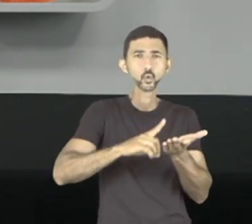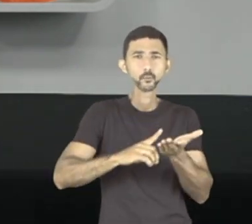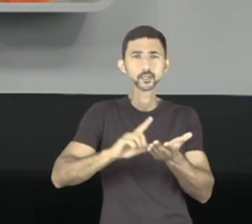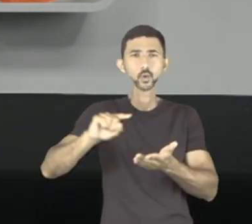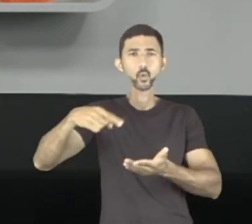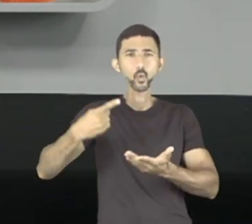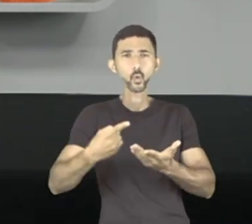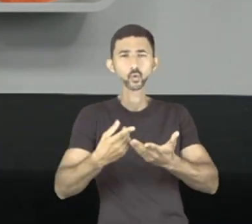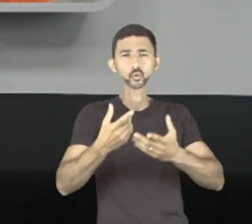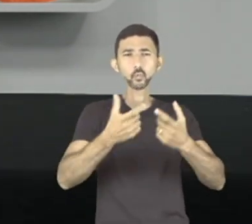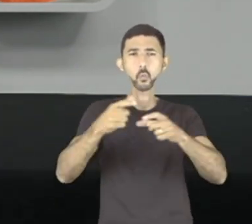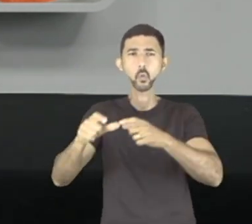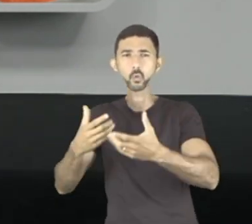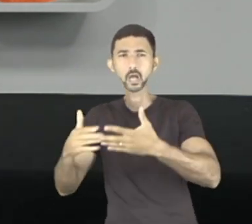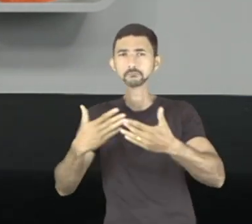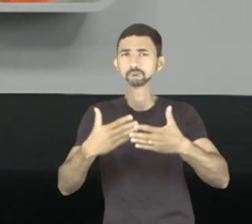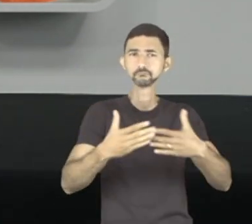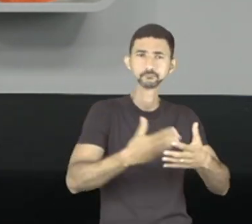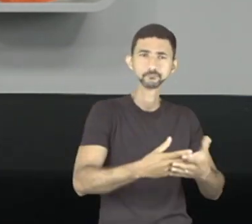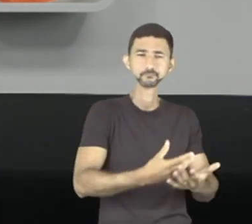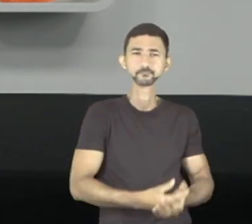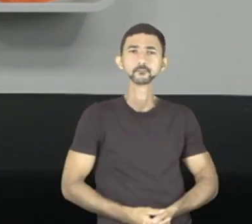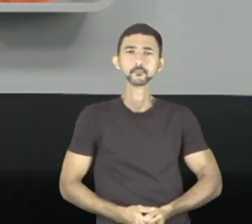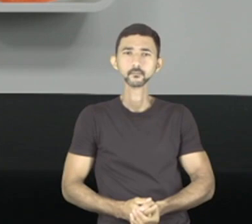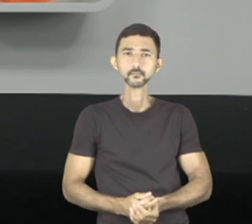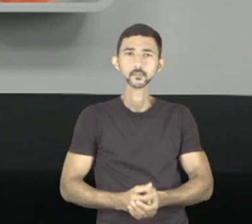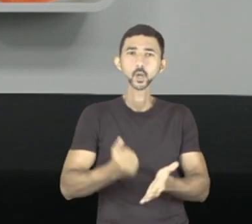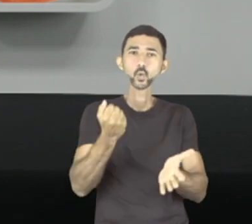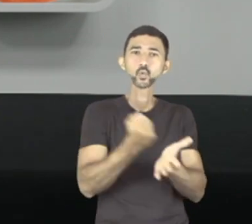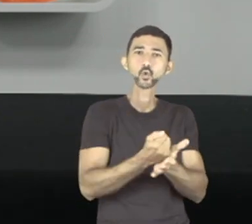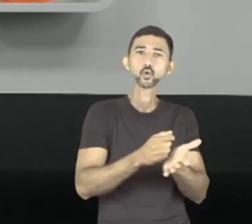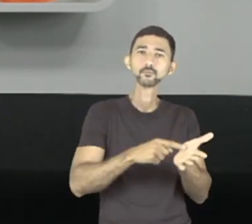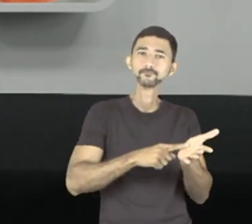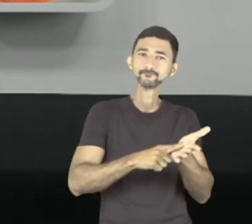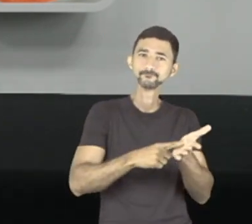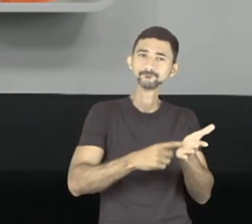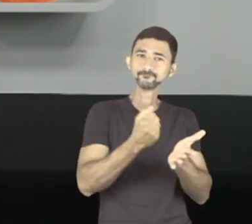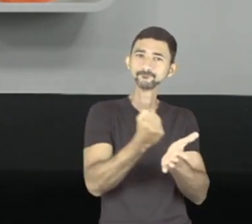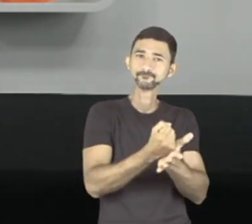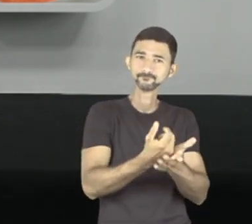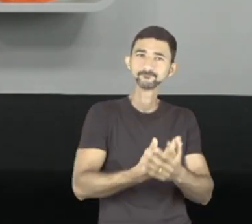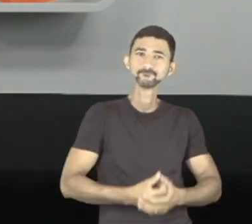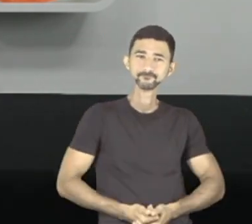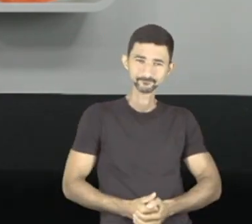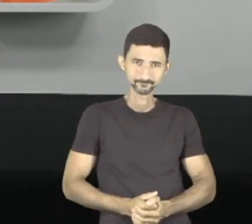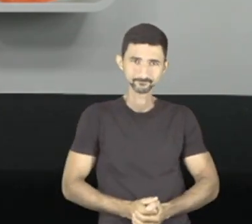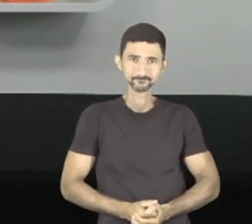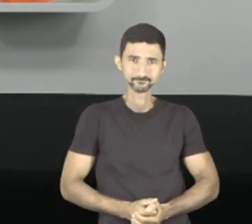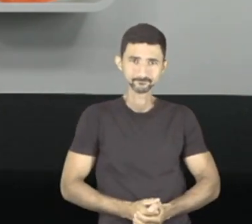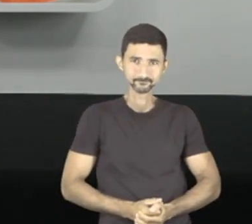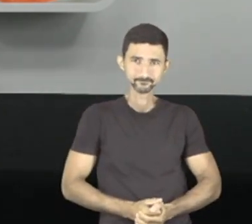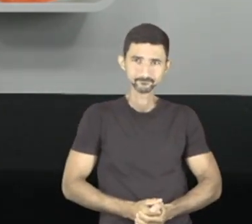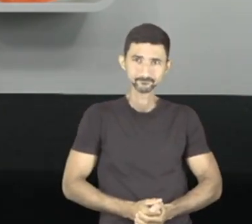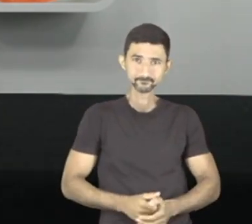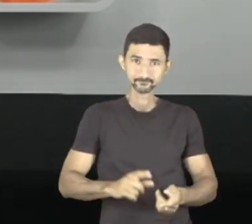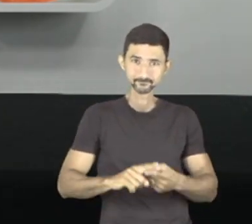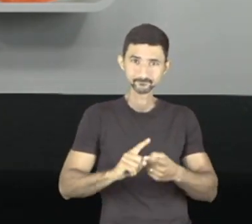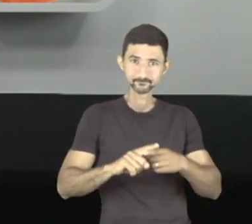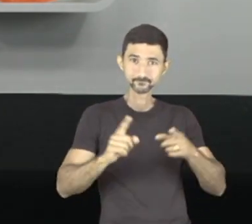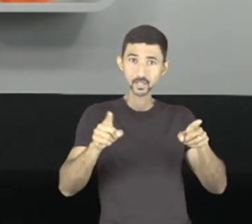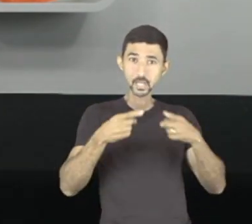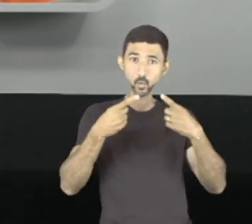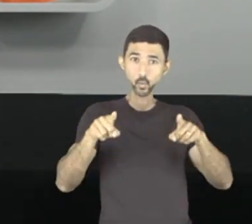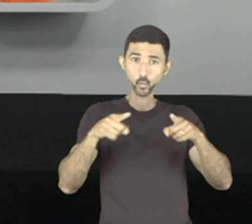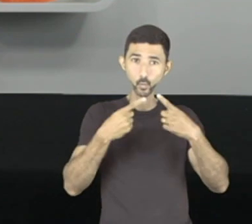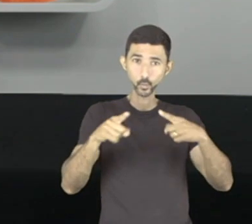para outra secretaria do estado, eles mandam com o brasão de armas. E também o hino